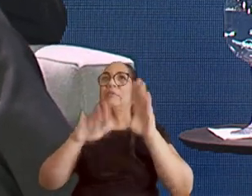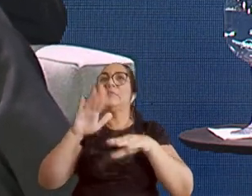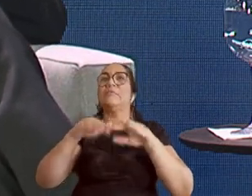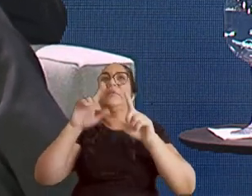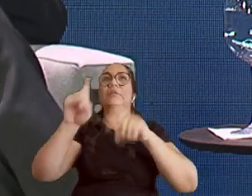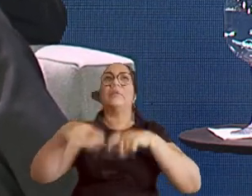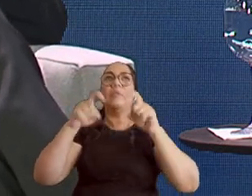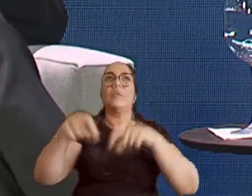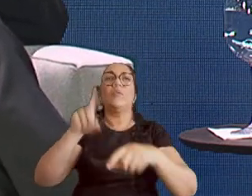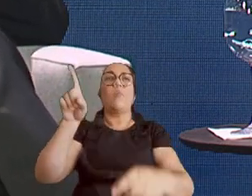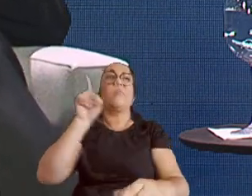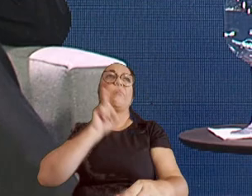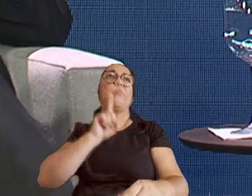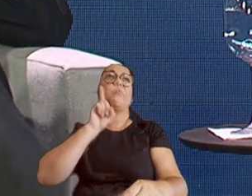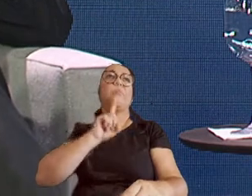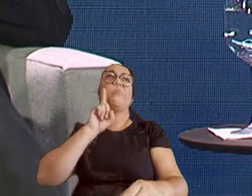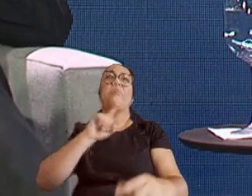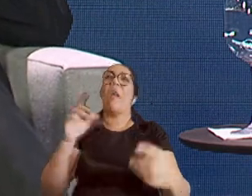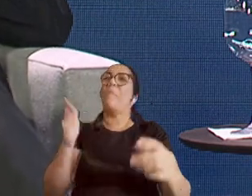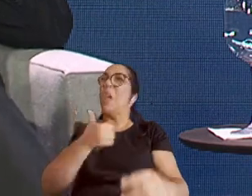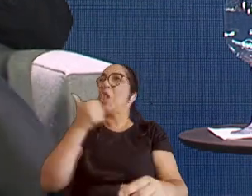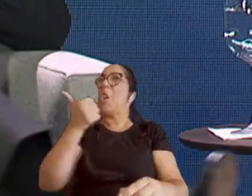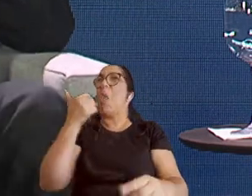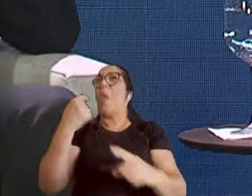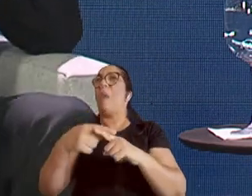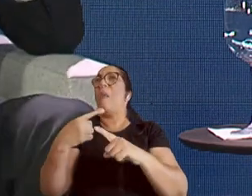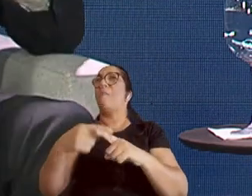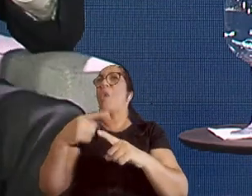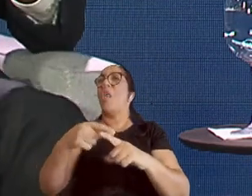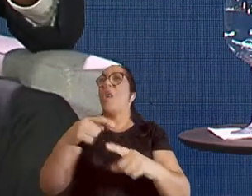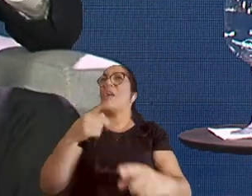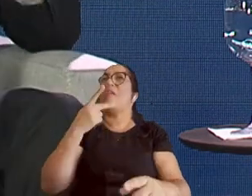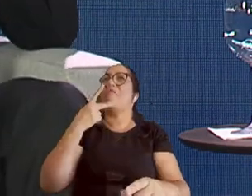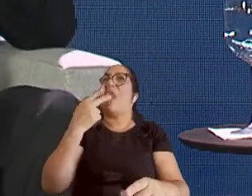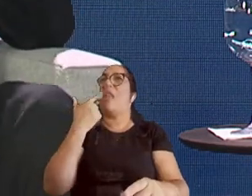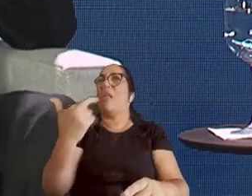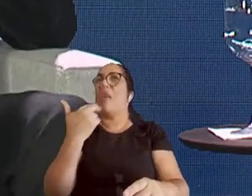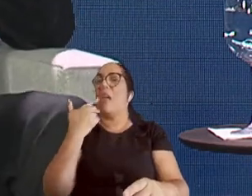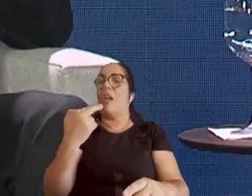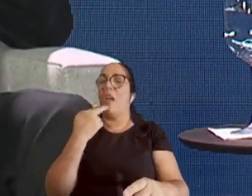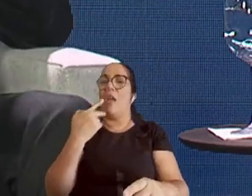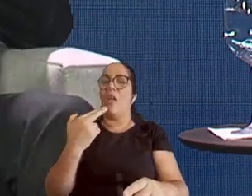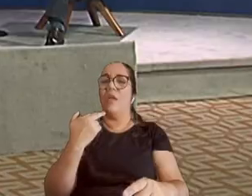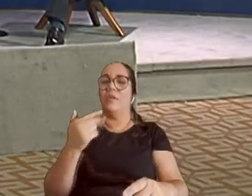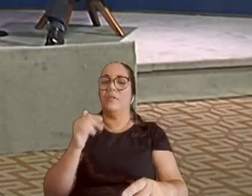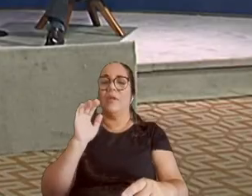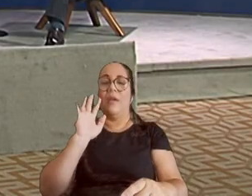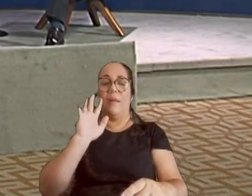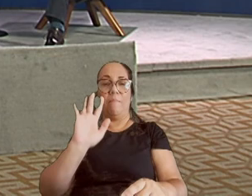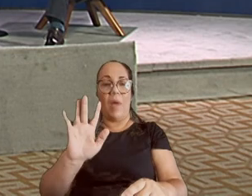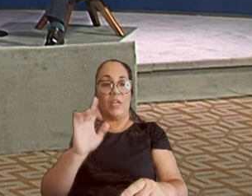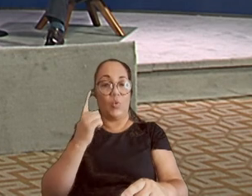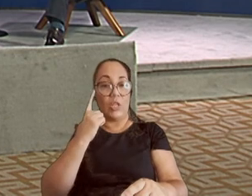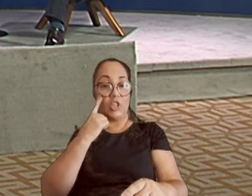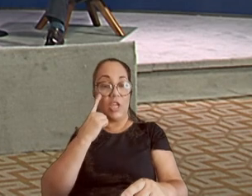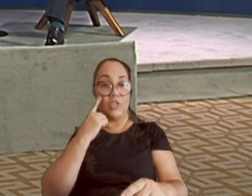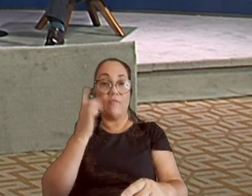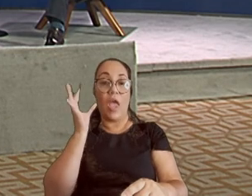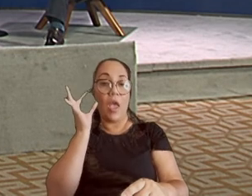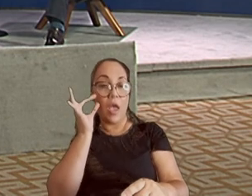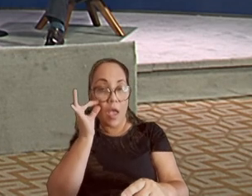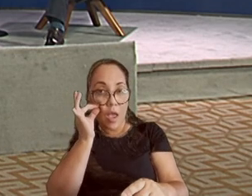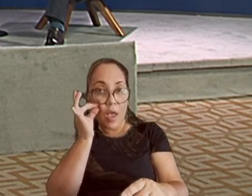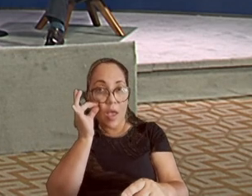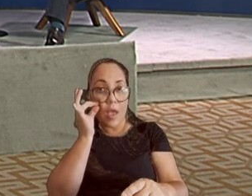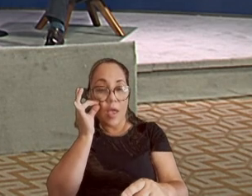inglês tal mas quando a gente viu que é a operação agrícola Tropical brasileira o